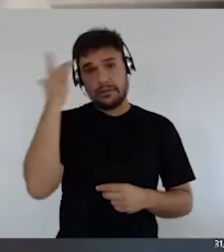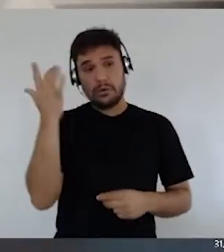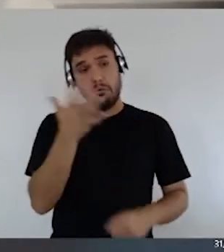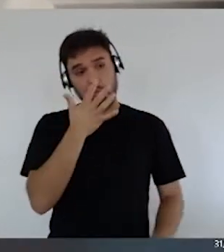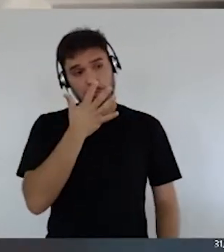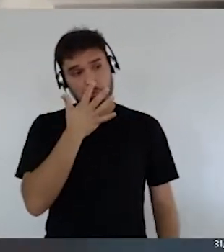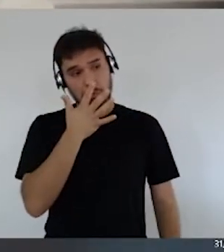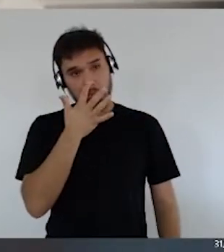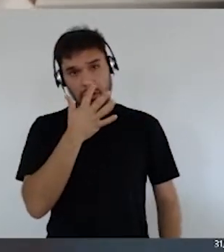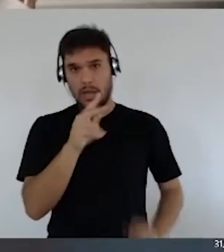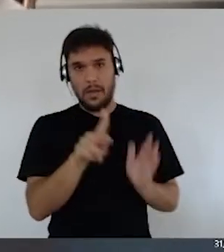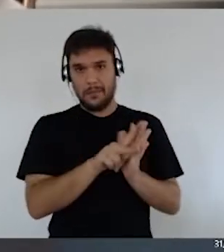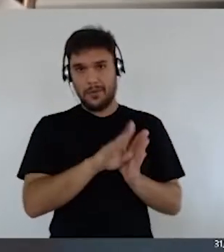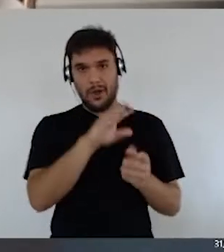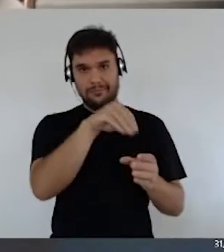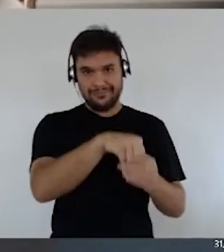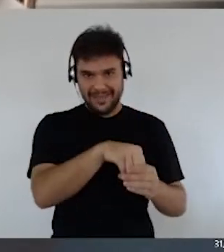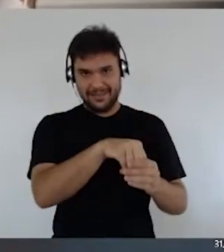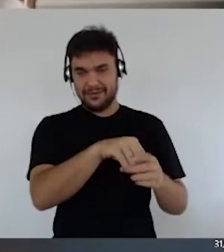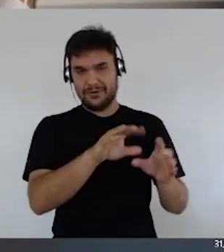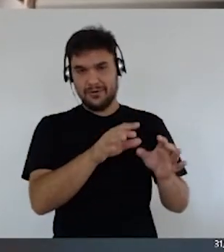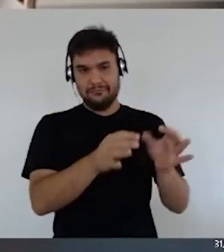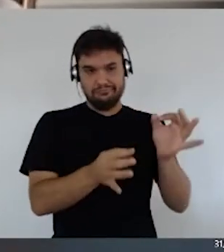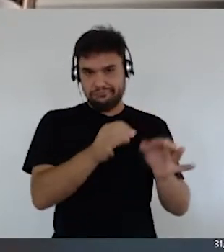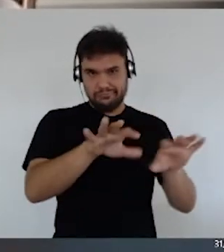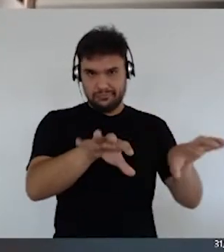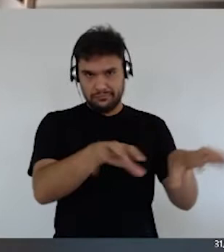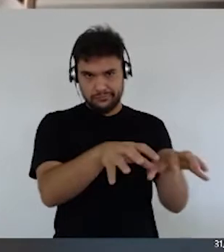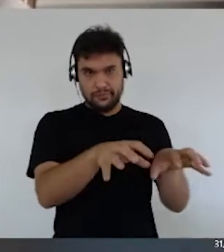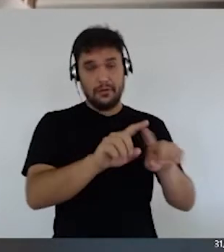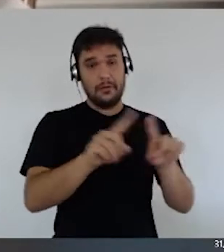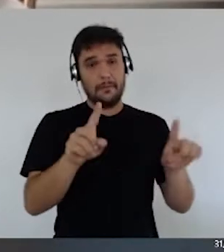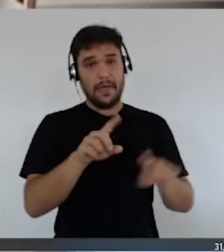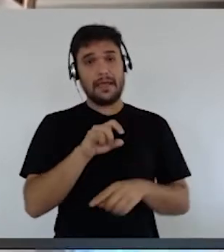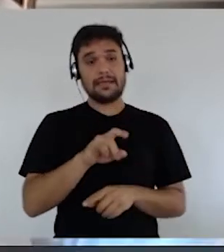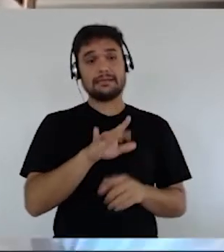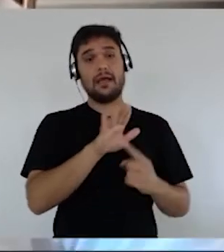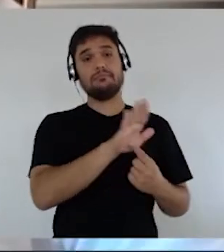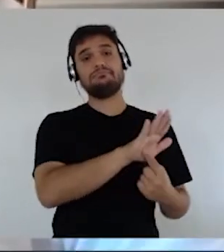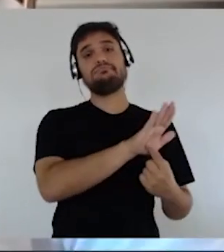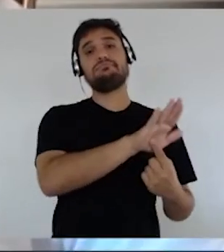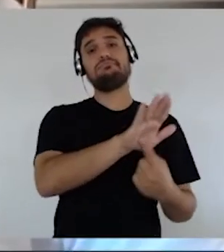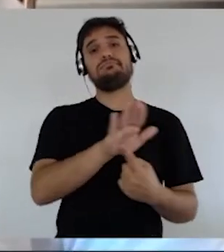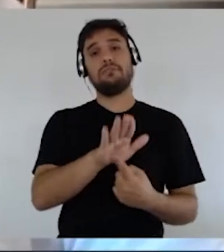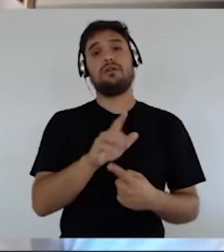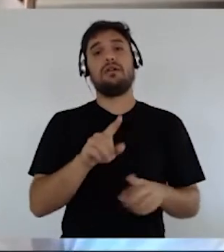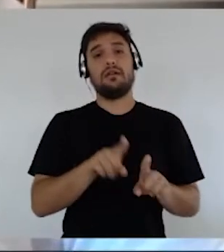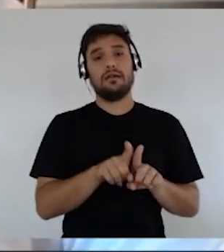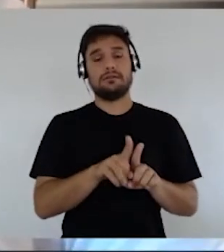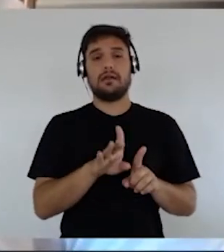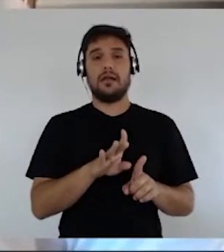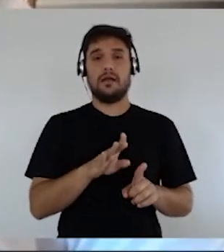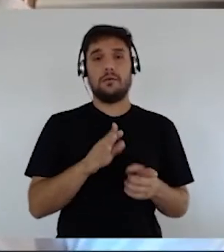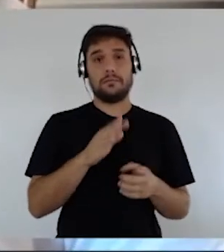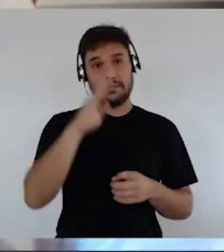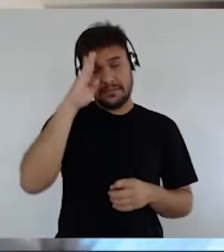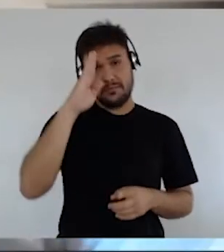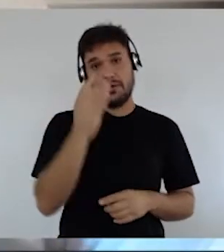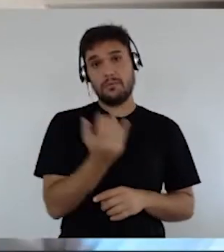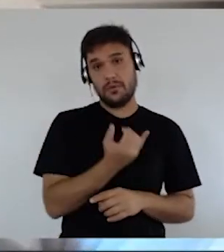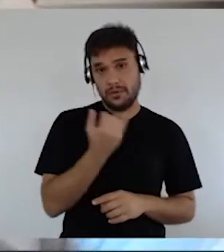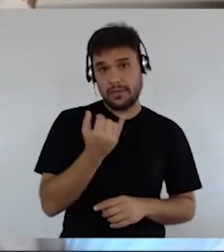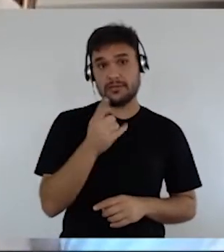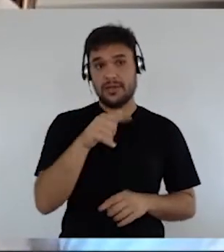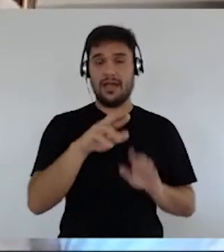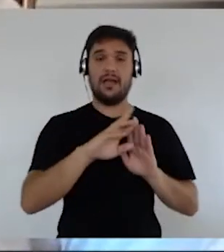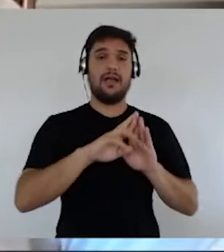e que não são parte nem intervenientes processuais de qualquer forma. Por isso, a publicidade da audiência eu considero que é um princípio muito importante, é a